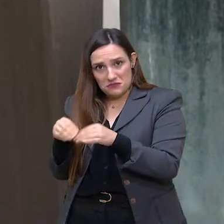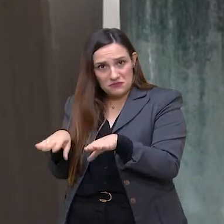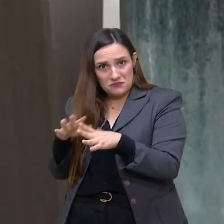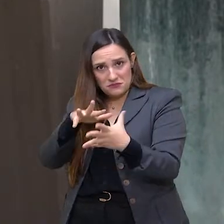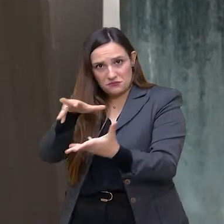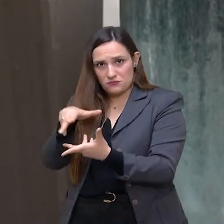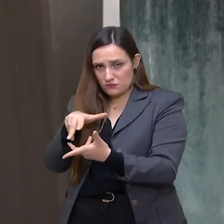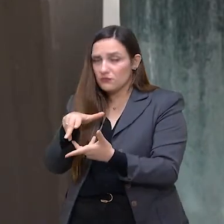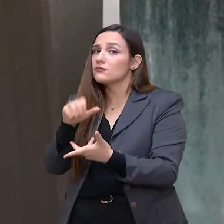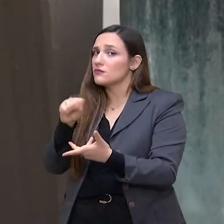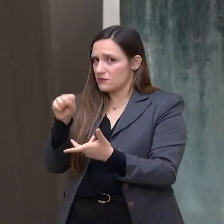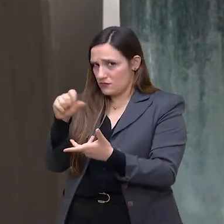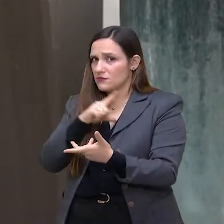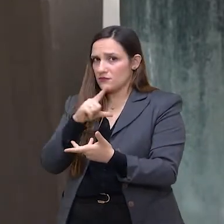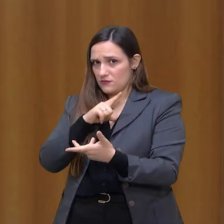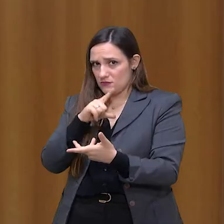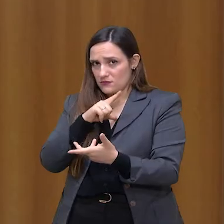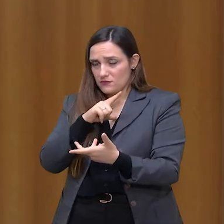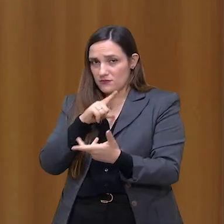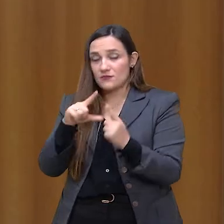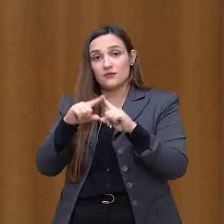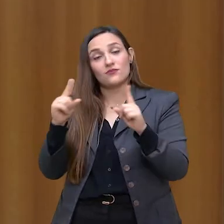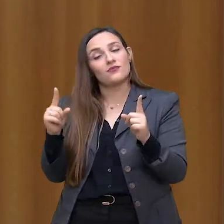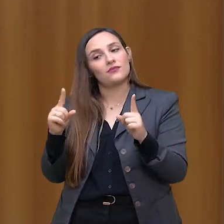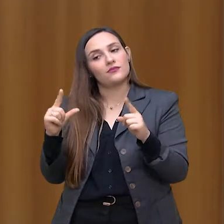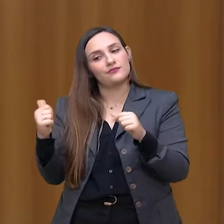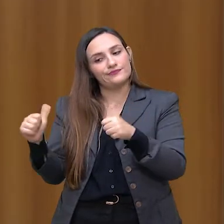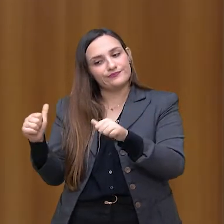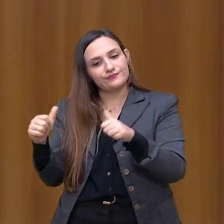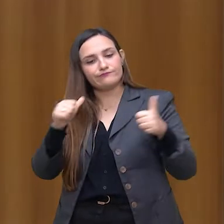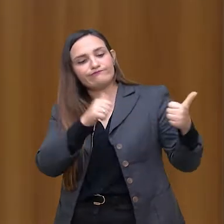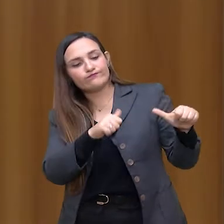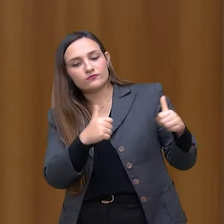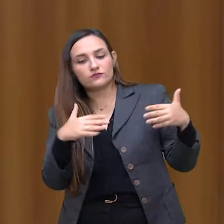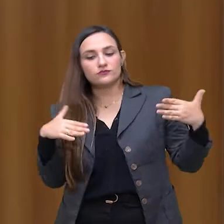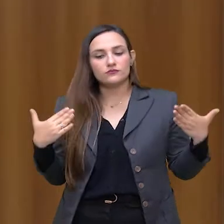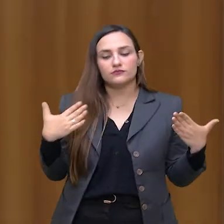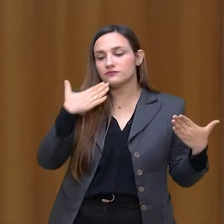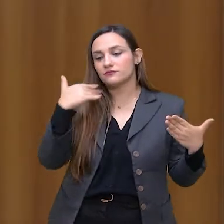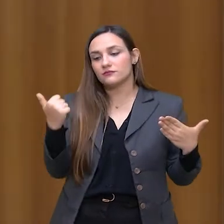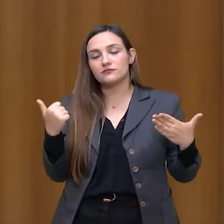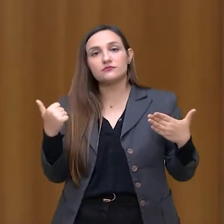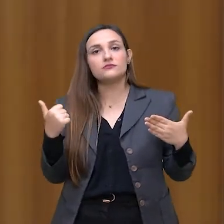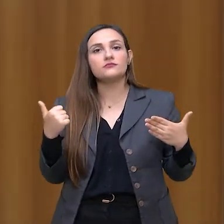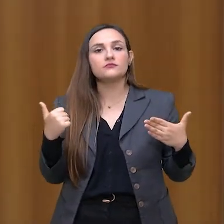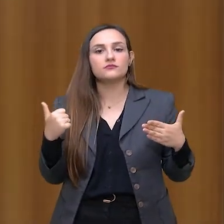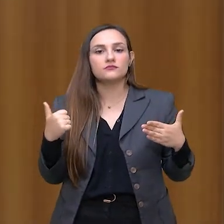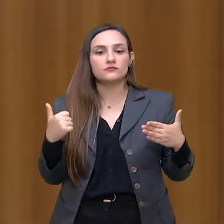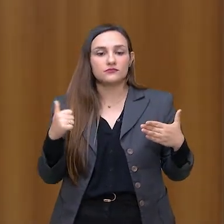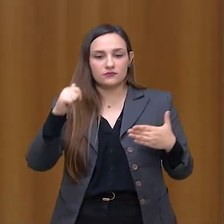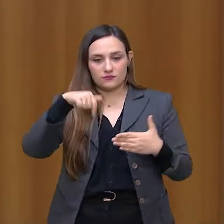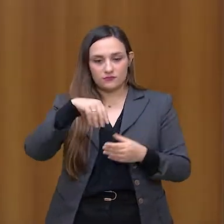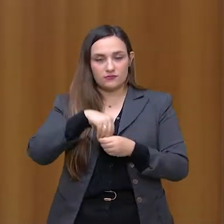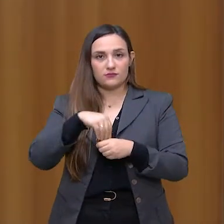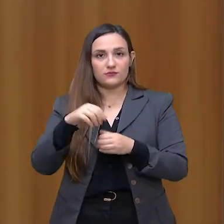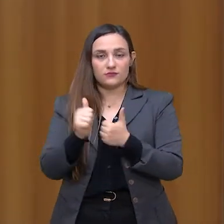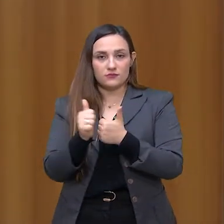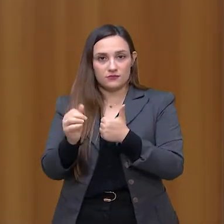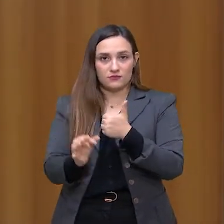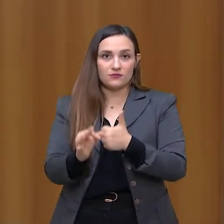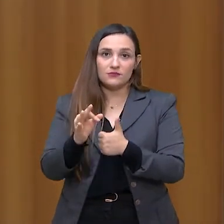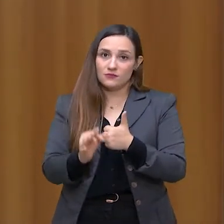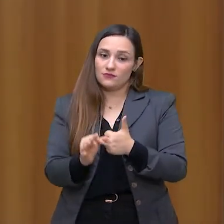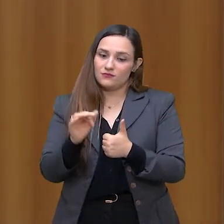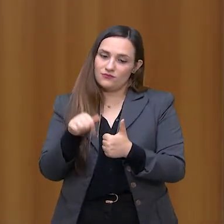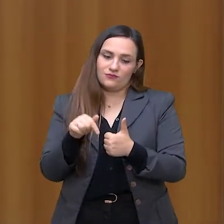nós podemos avaliar isso, mas também temos que avaliar, claro, com as necessidades do órgão, porque, por exemplo,